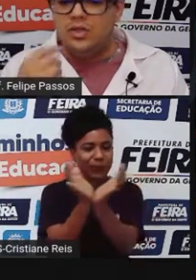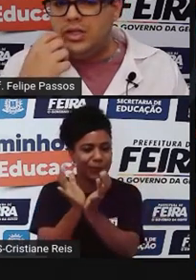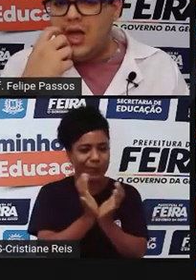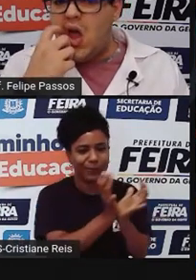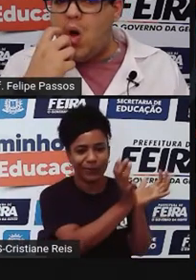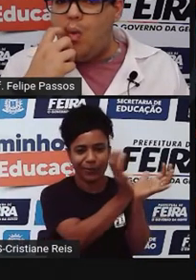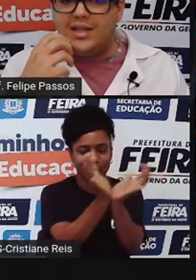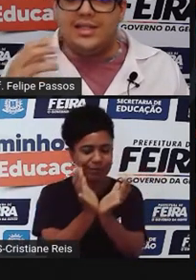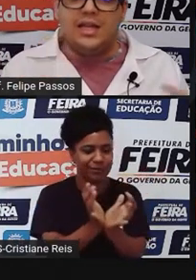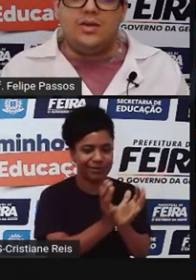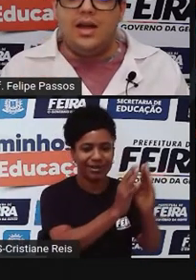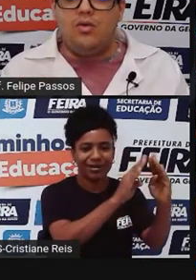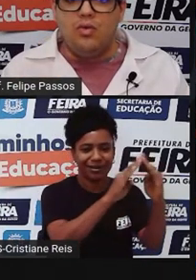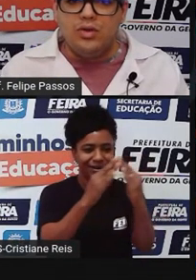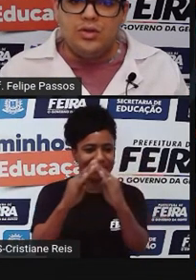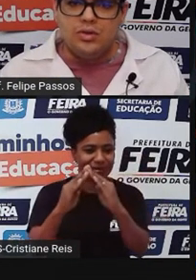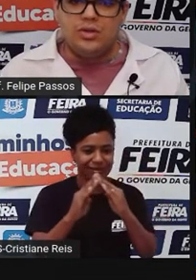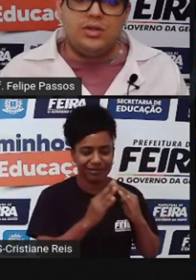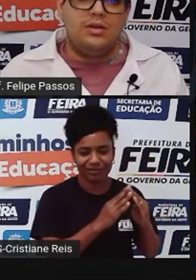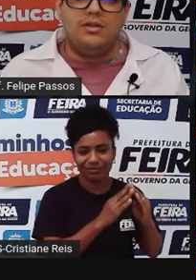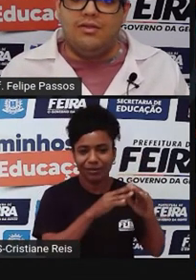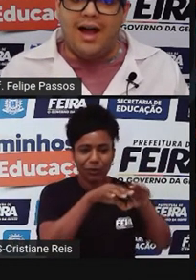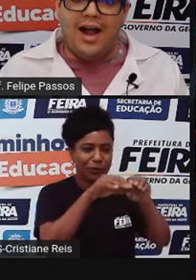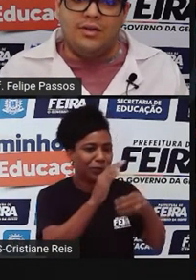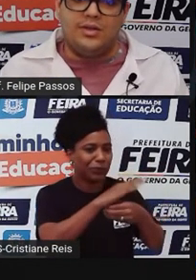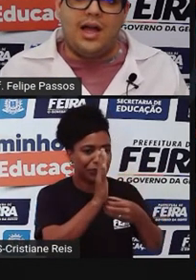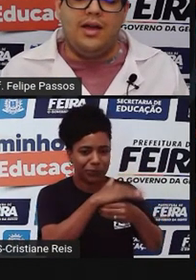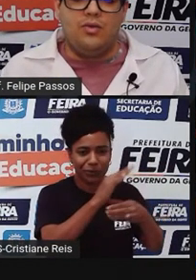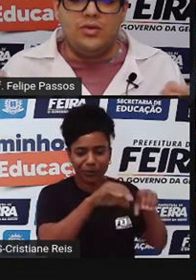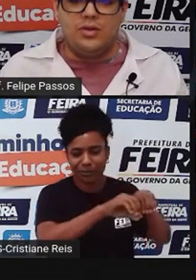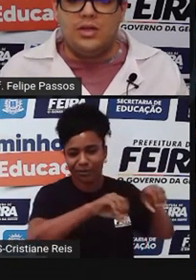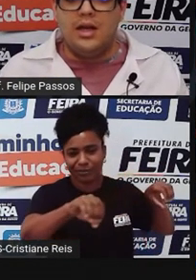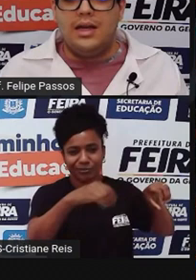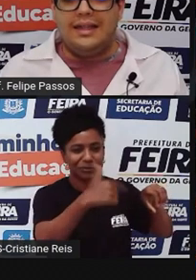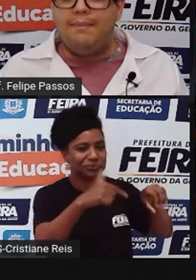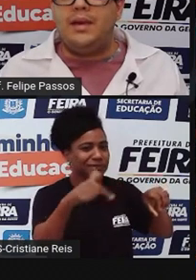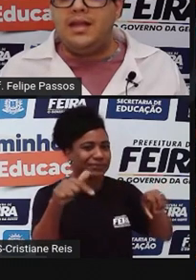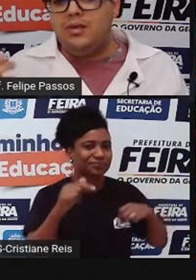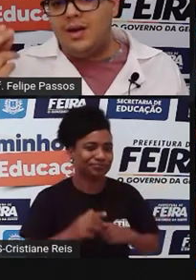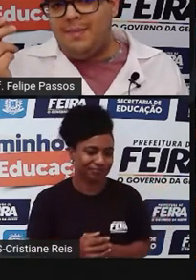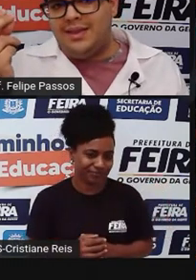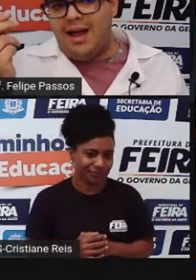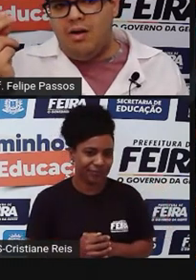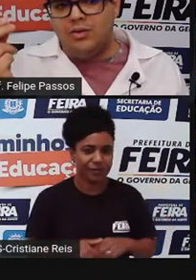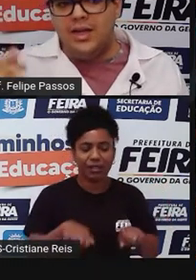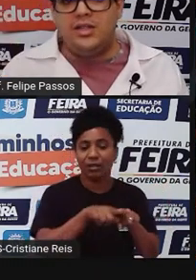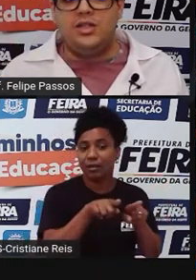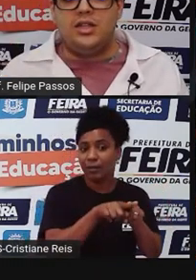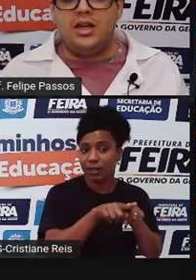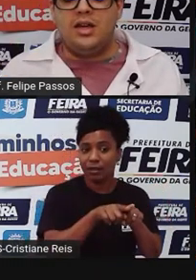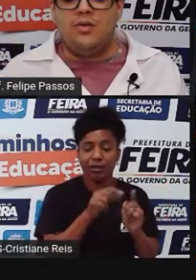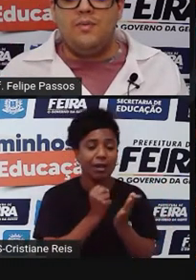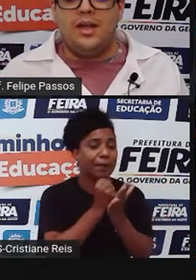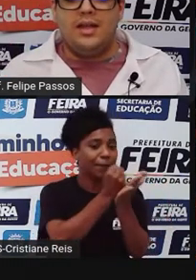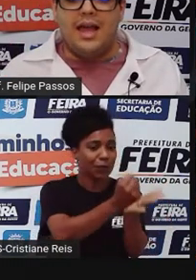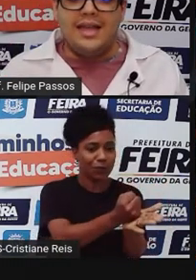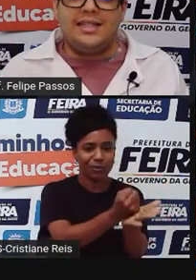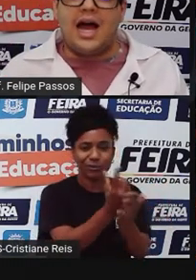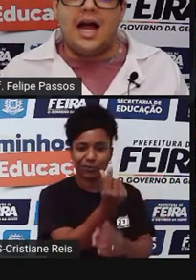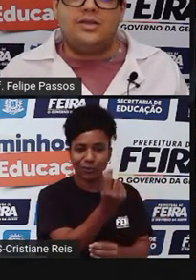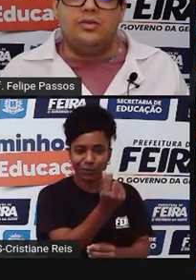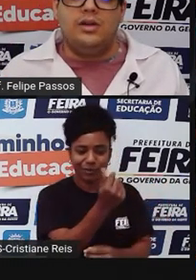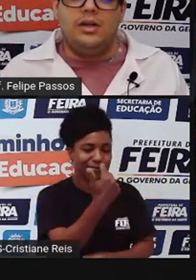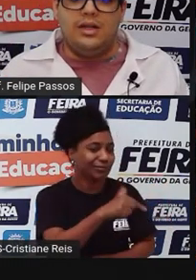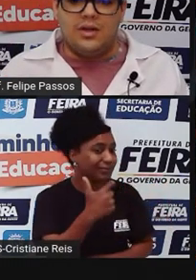inteiras onde o acesso a recursos vários a recursos e dependem capital né de dinheiro